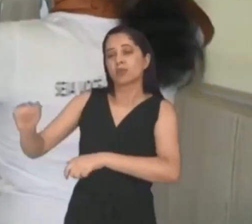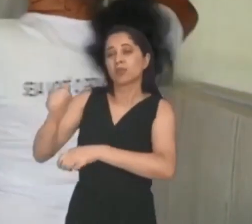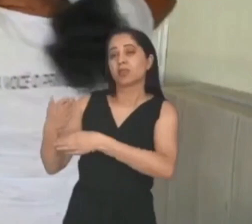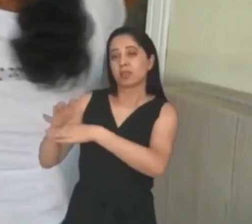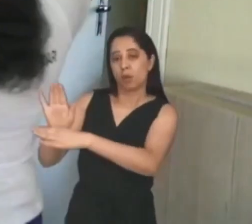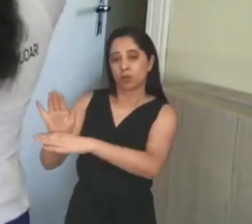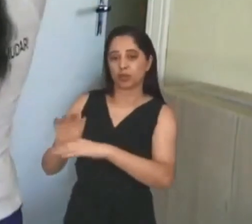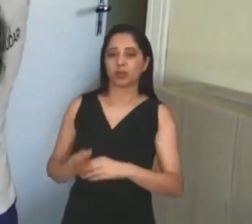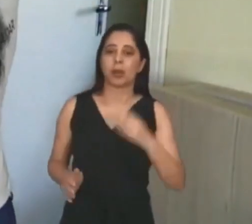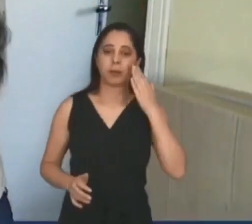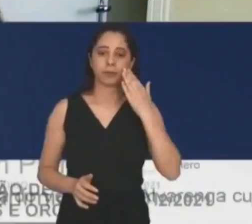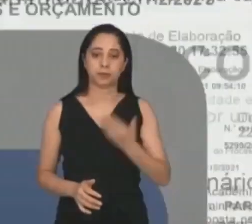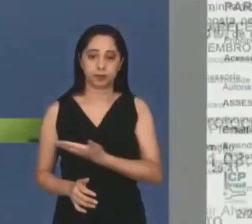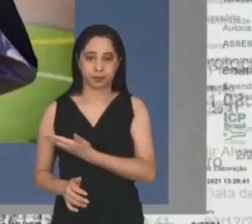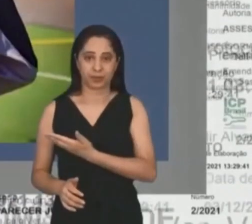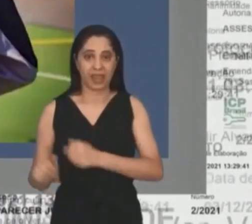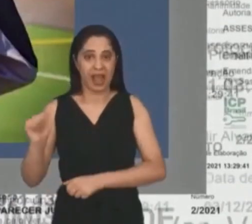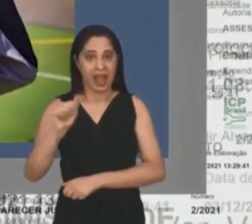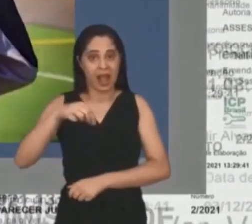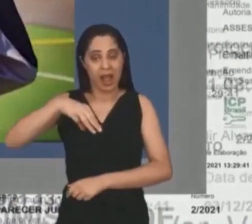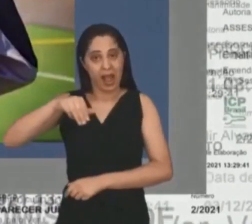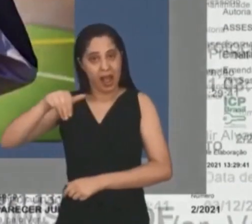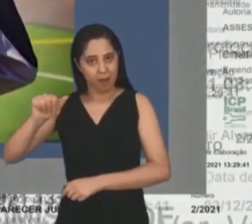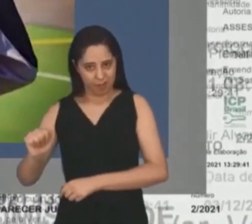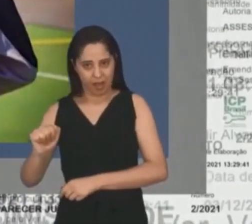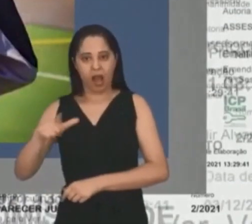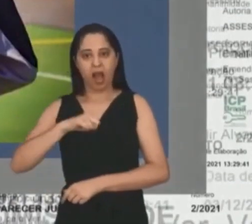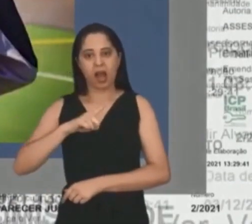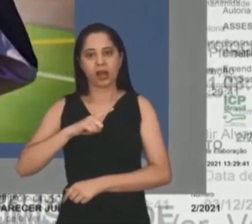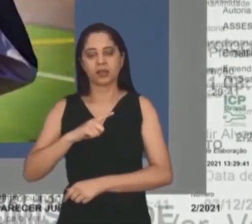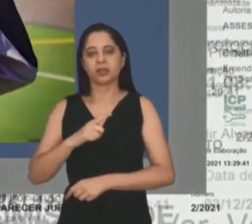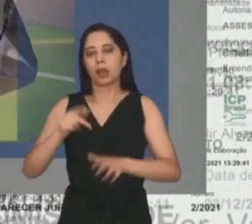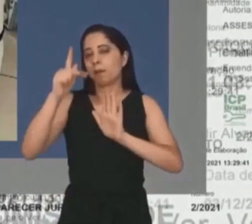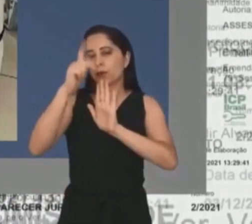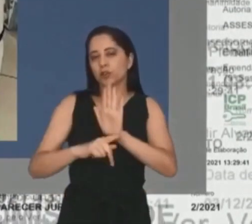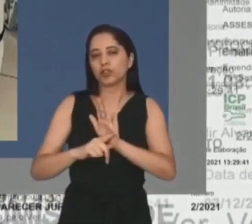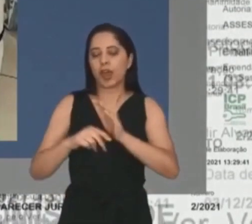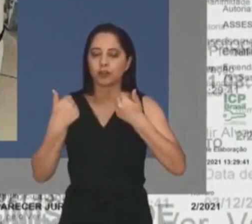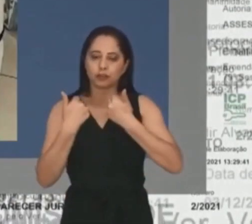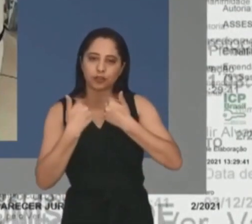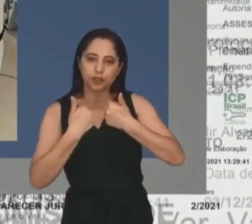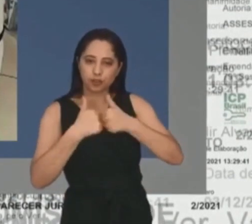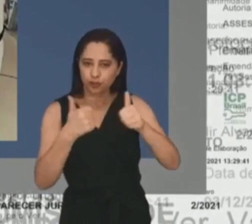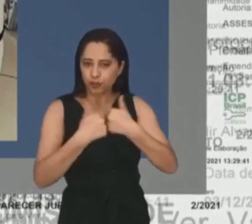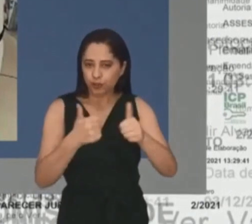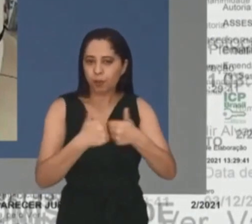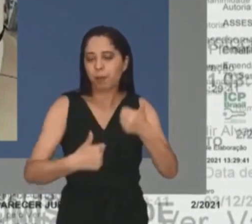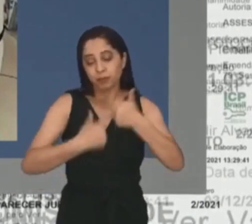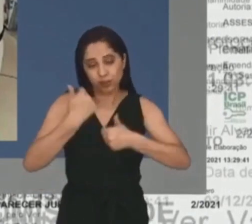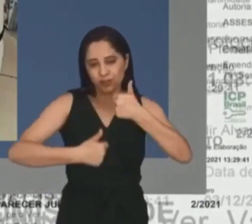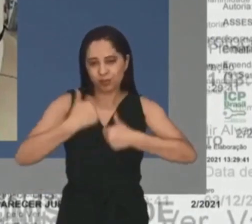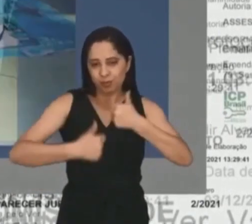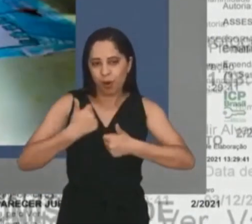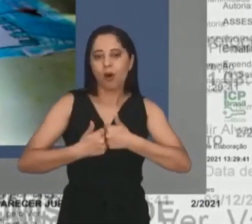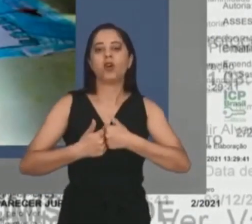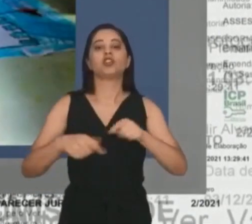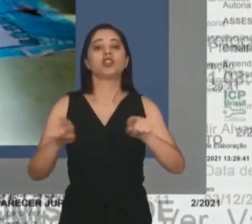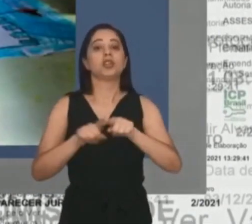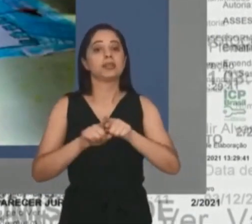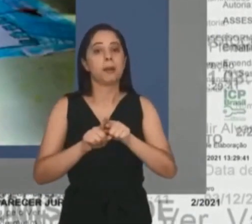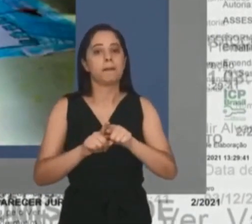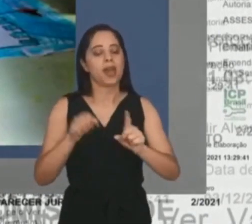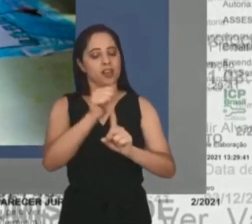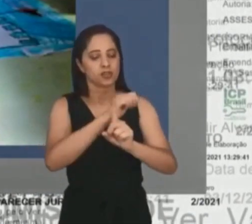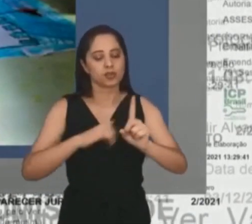em diversas vertentes, projetos esportivos, culturais e de lazer destinados a crianças e adolescentes e